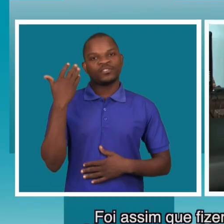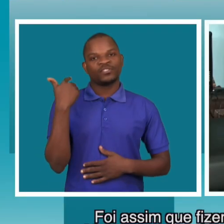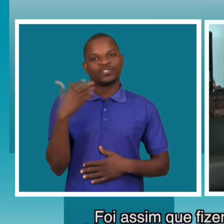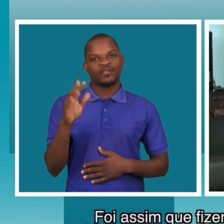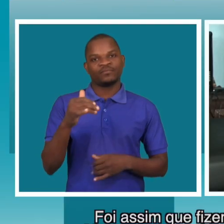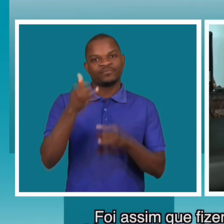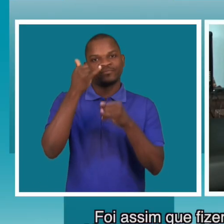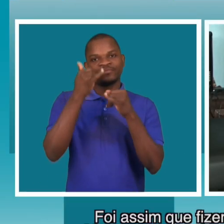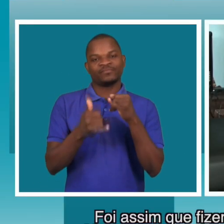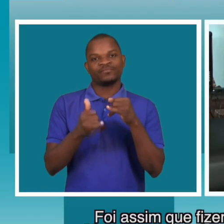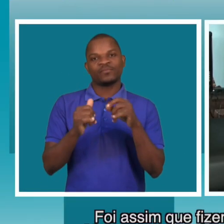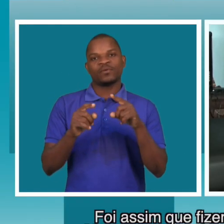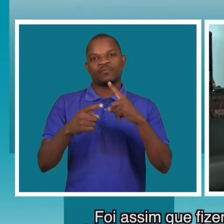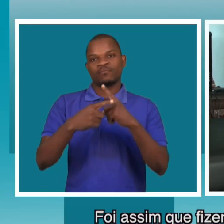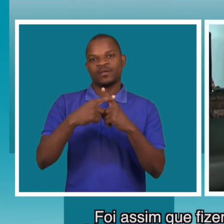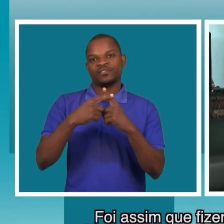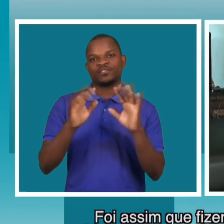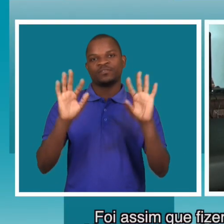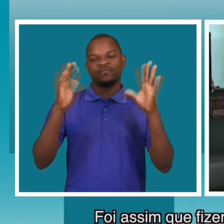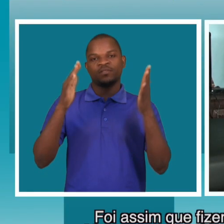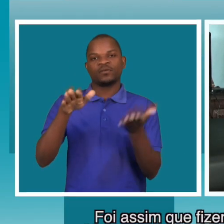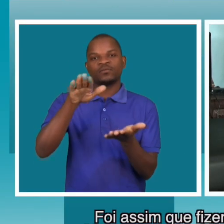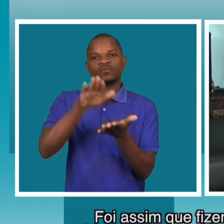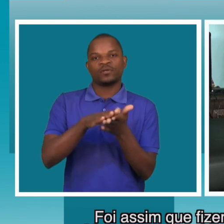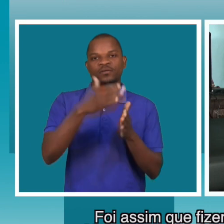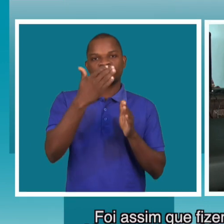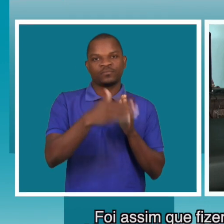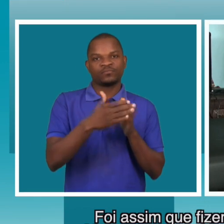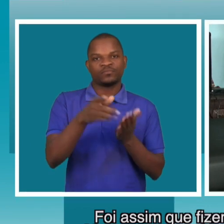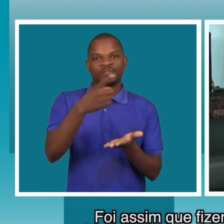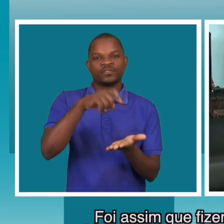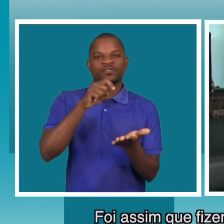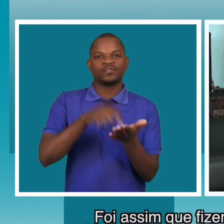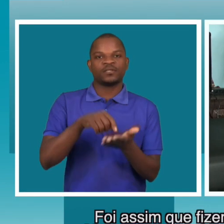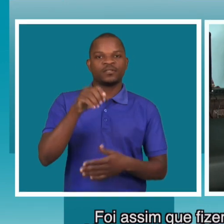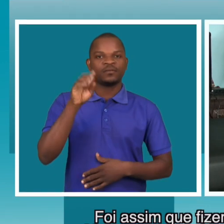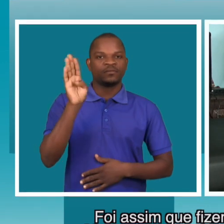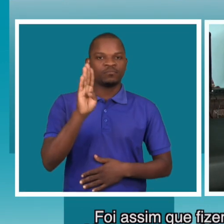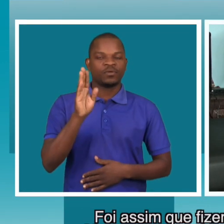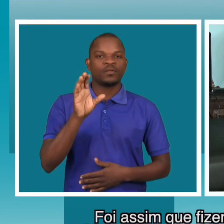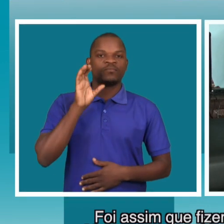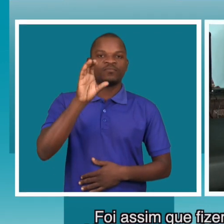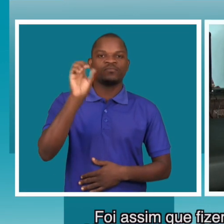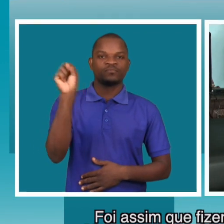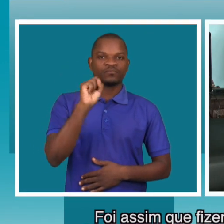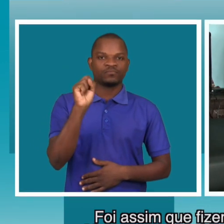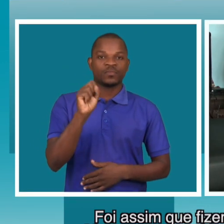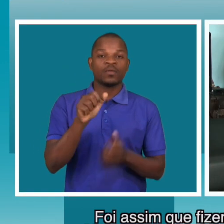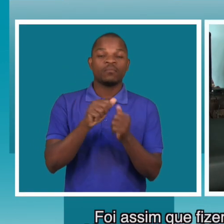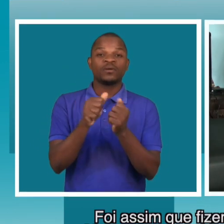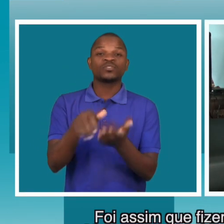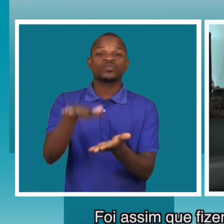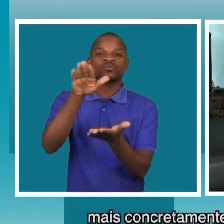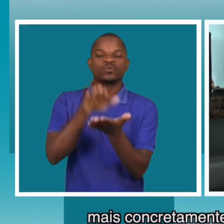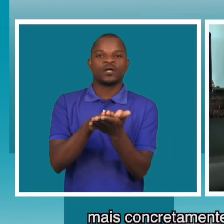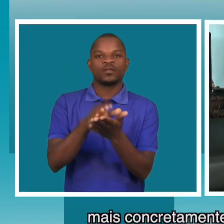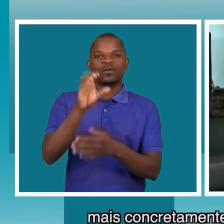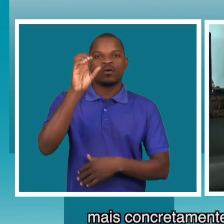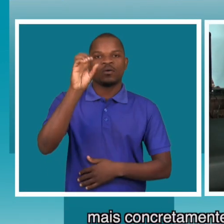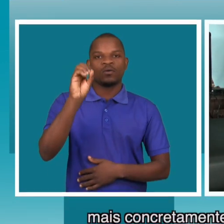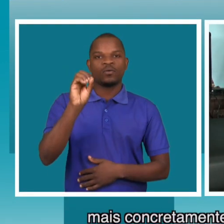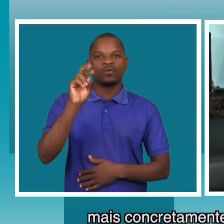foi assim que nós fizemos hoje umas vidas, a partir do bairro de Macronco, na cidade da Beira, na província de Sofala, mas